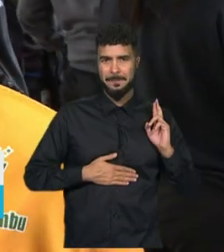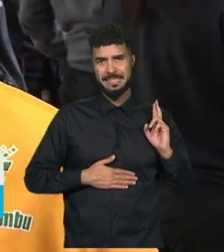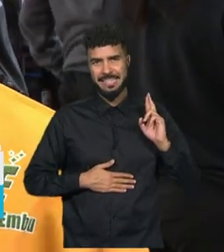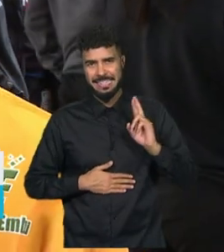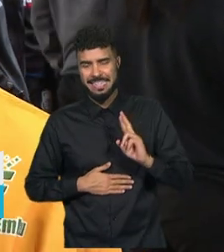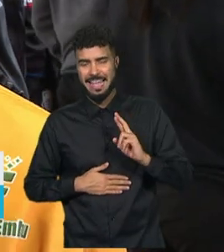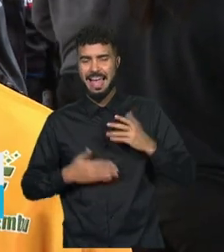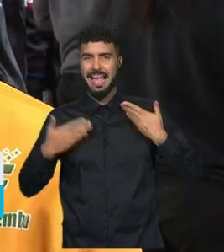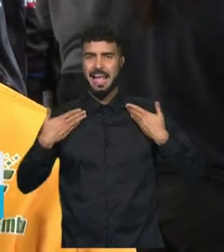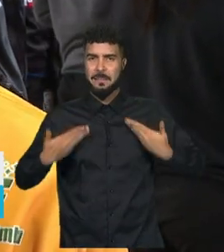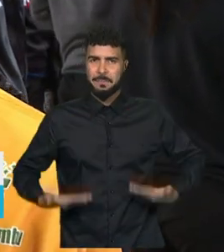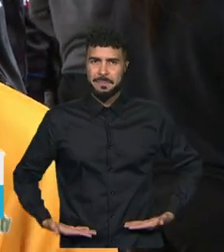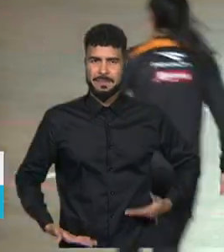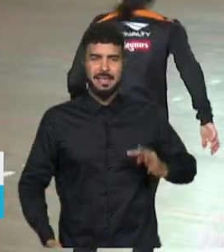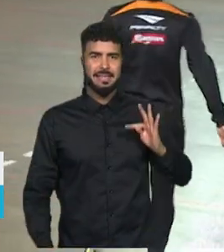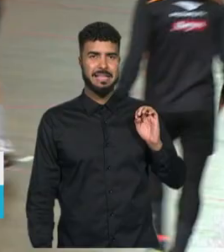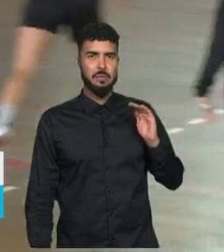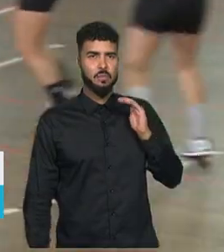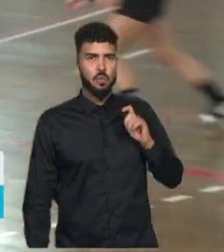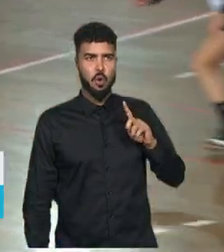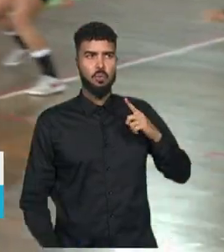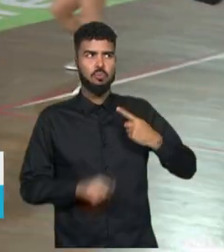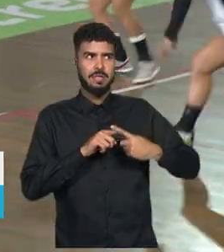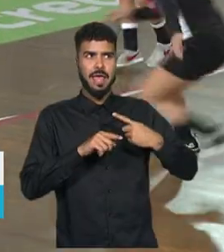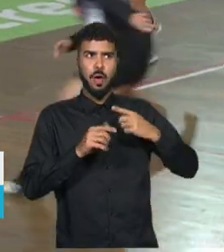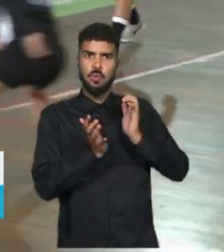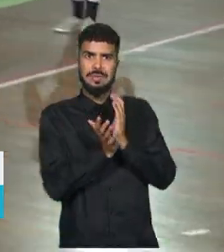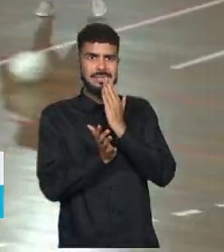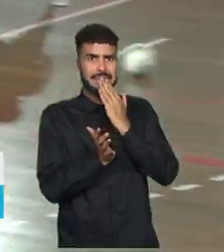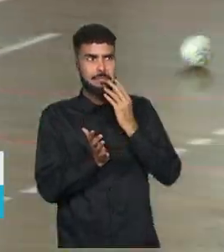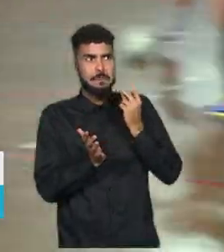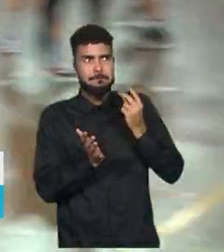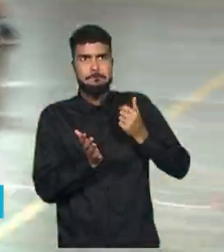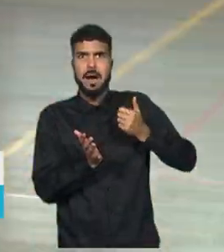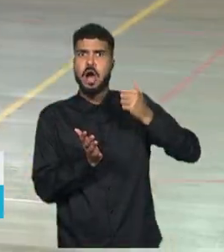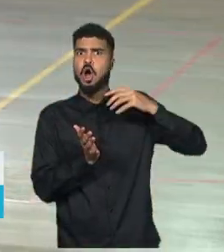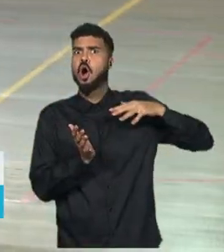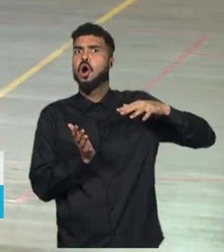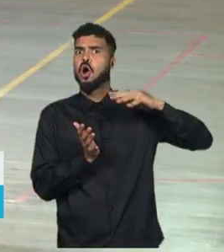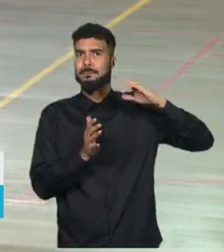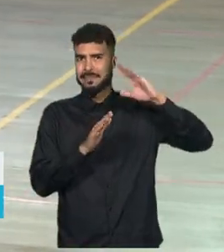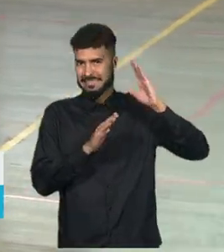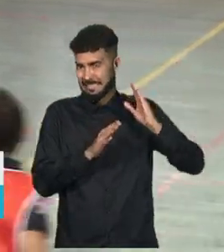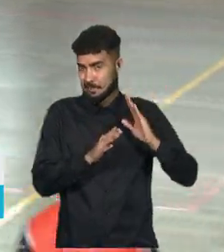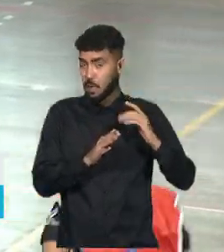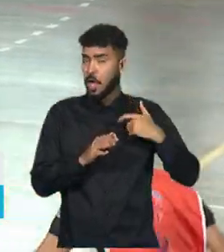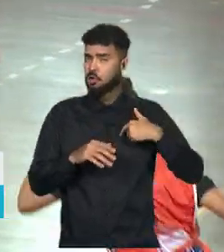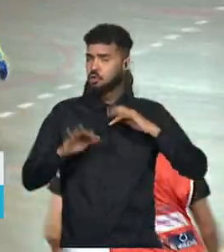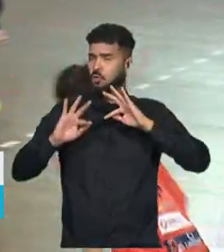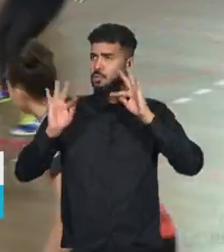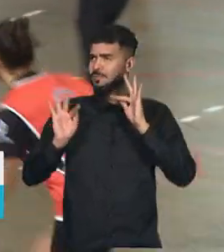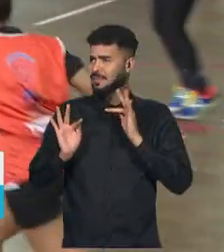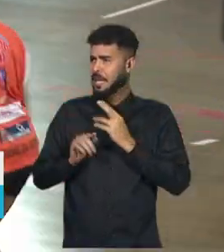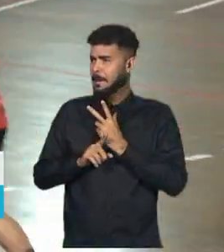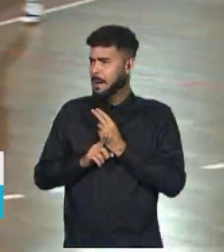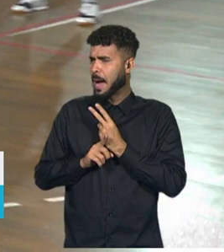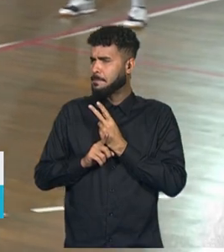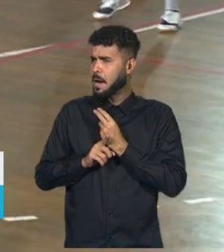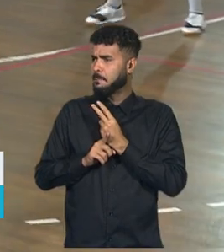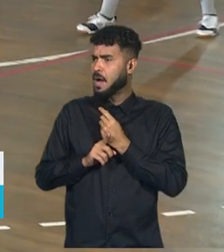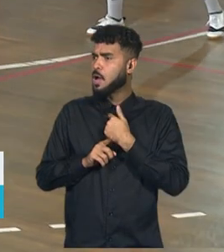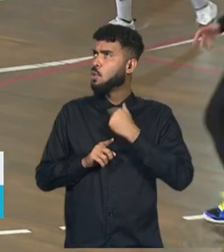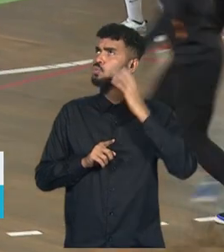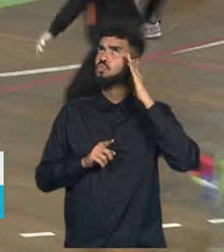um dos maiores do Brasil. Estou sendo muito feliz de conquistar títulos que eu ainda não sabia que eu